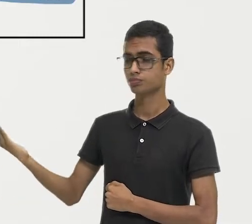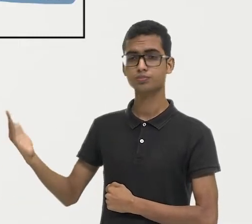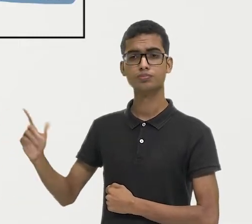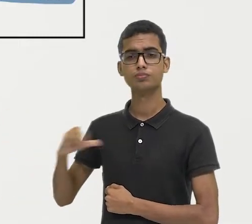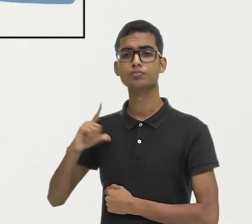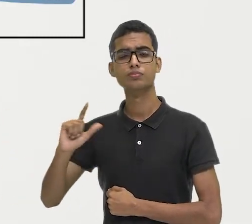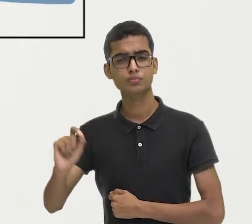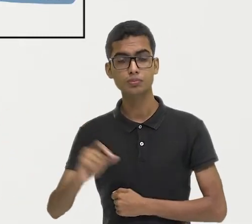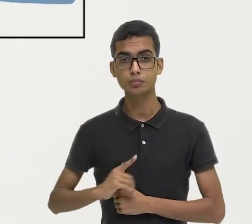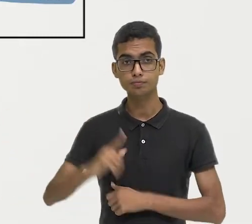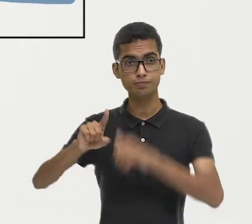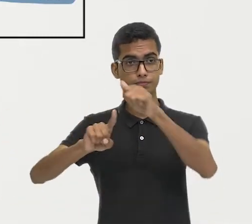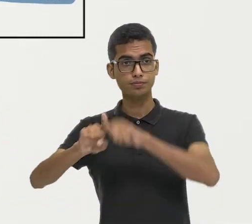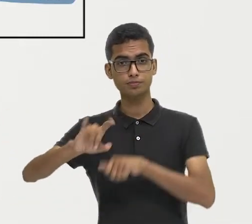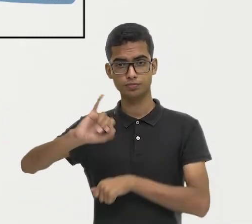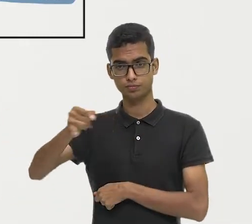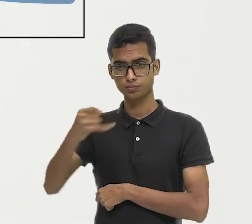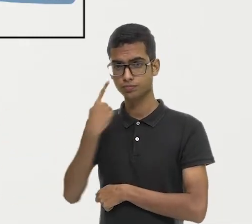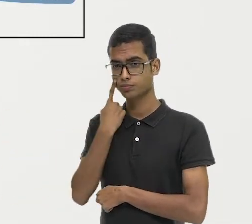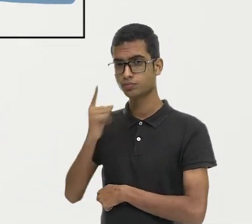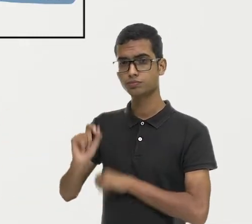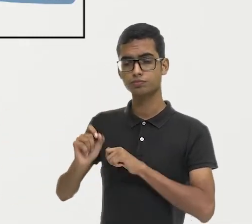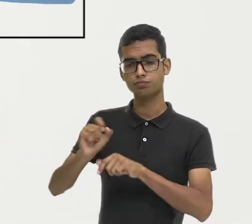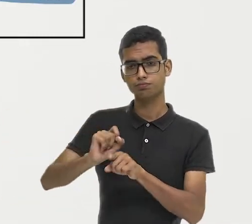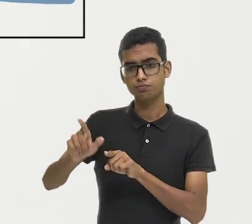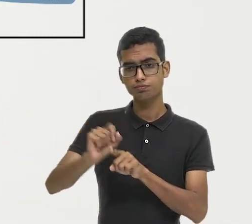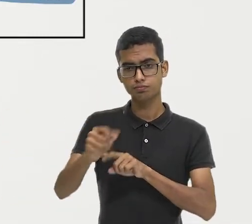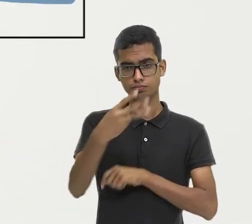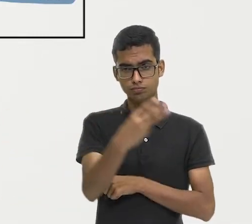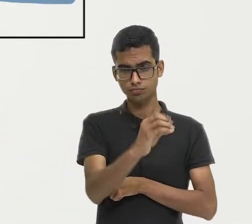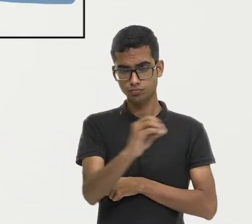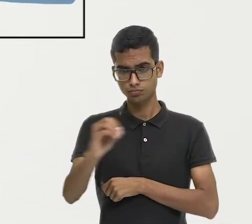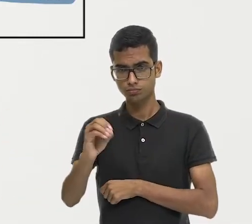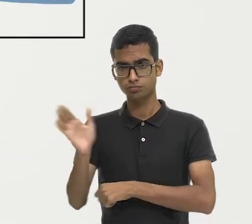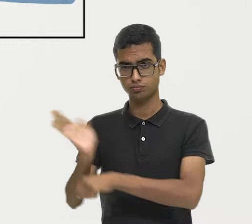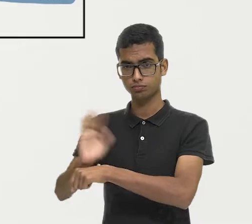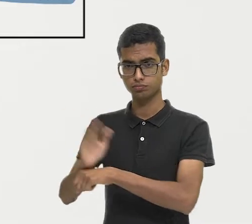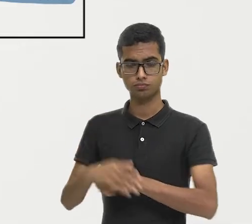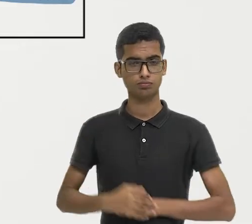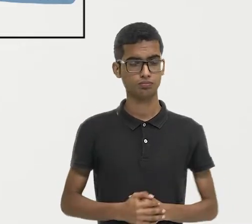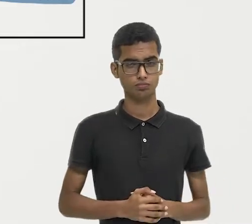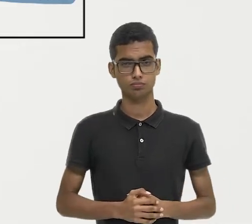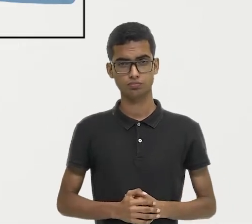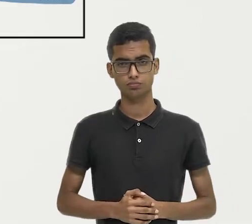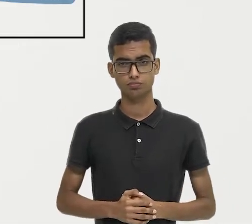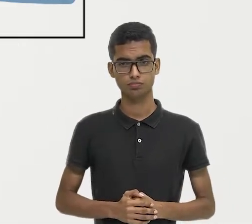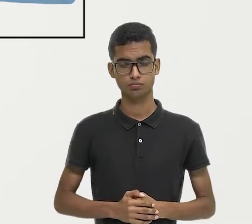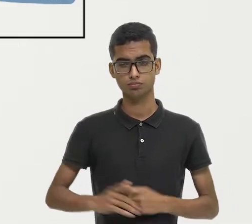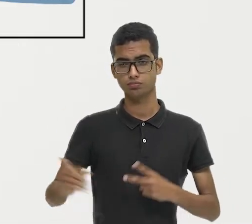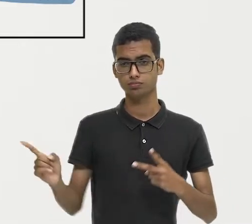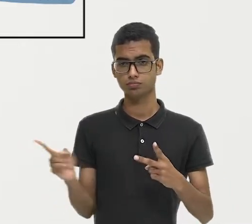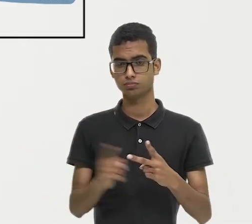frente, a gente tem que, em janeiro, foram alocados 300 filmes.